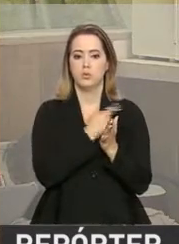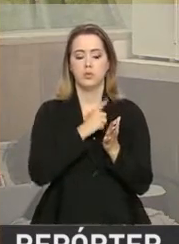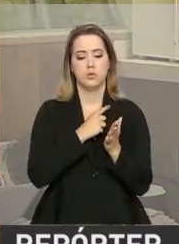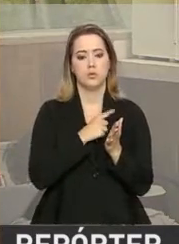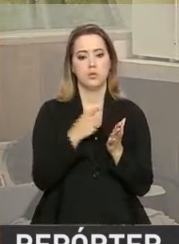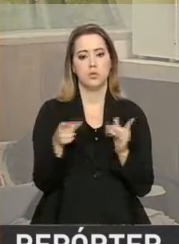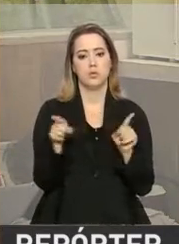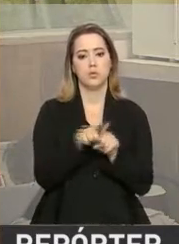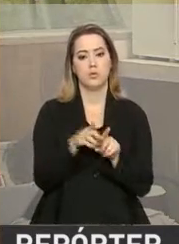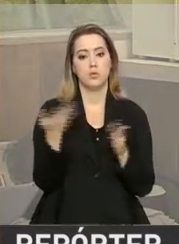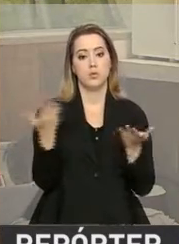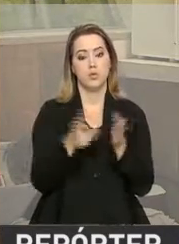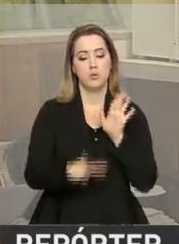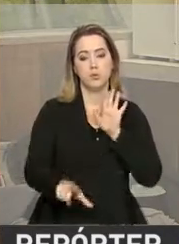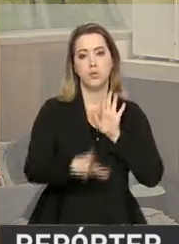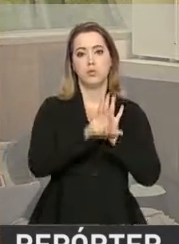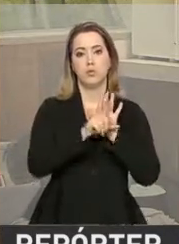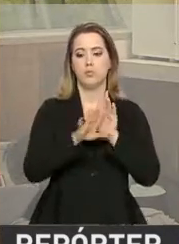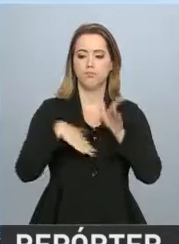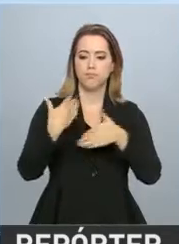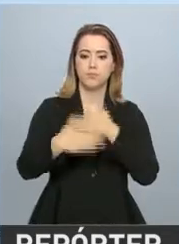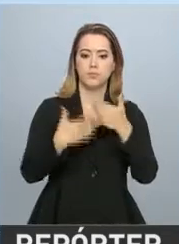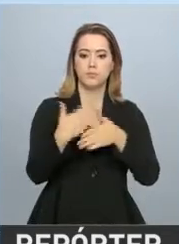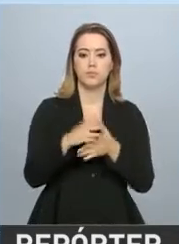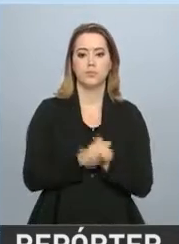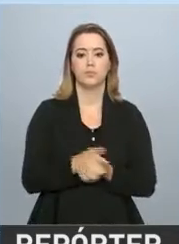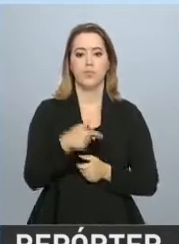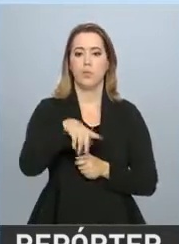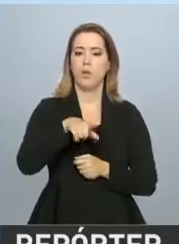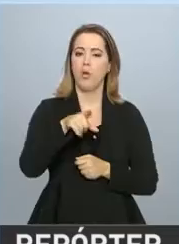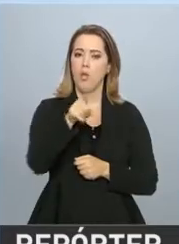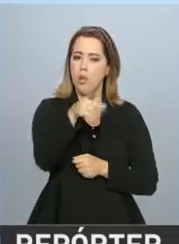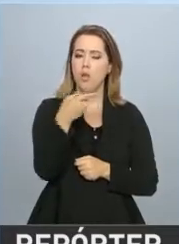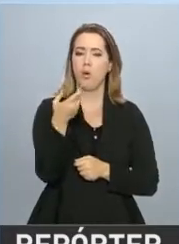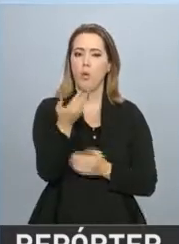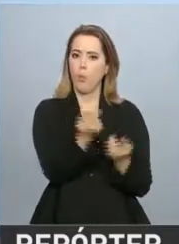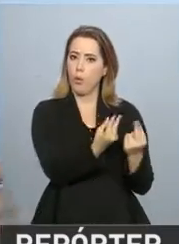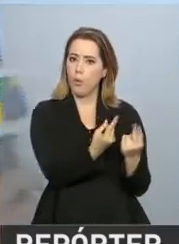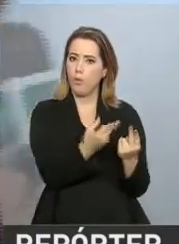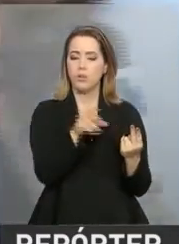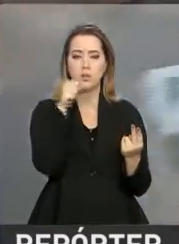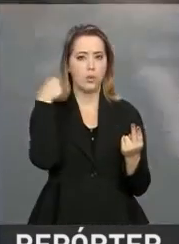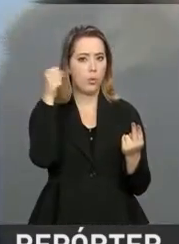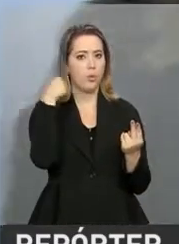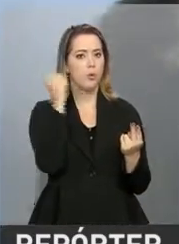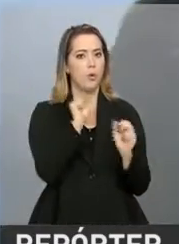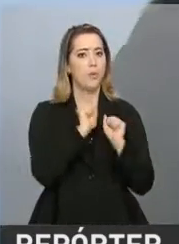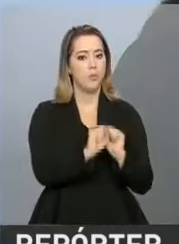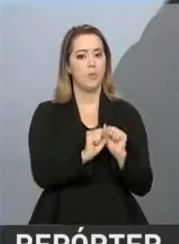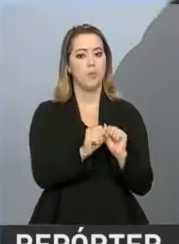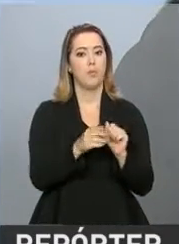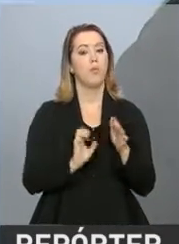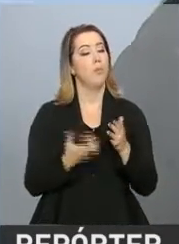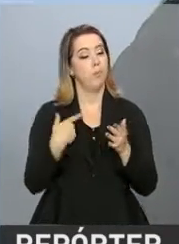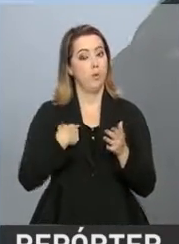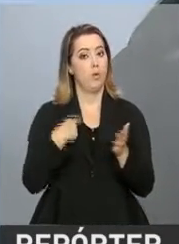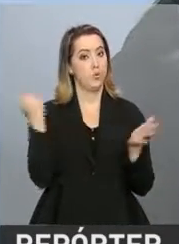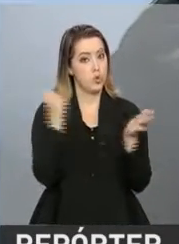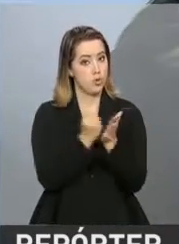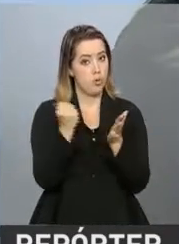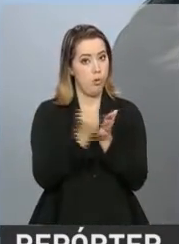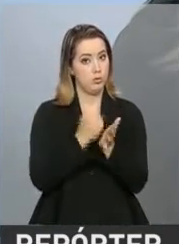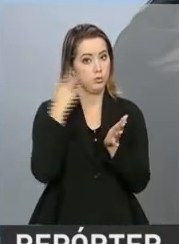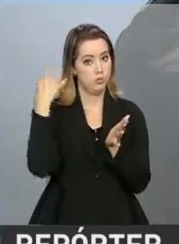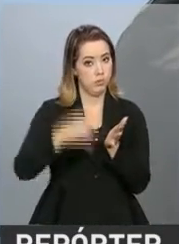e agora com a lei, para uma extensão maior. Profissionais como o cabeleireiro Rai agora podem sair da informalidade. O